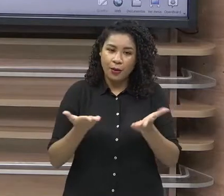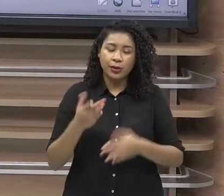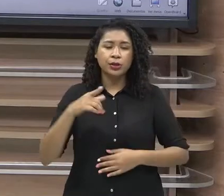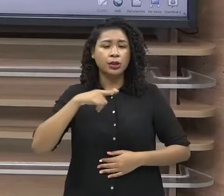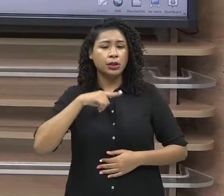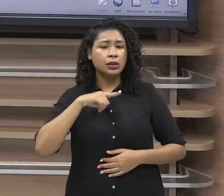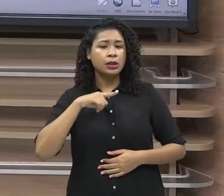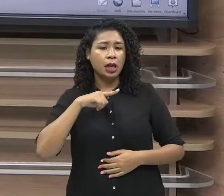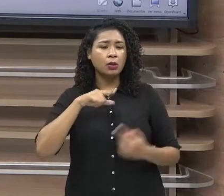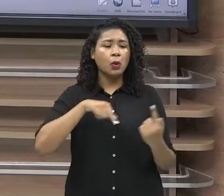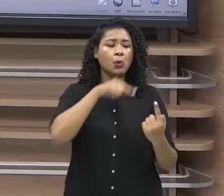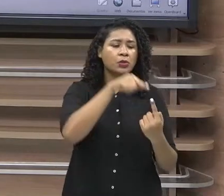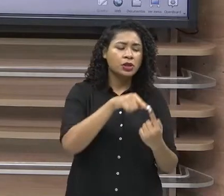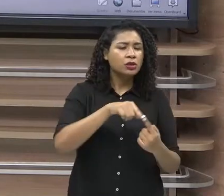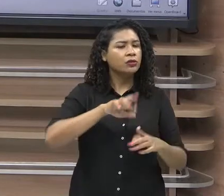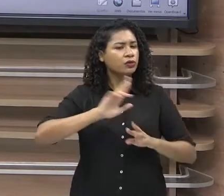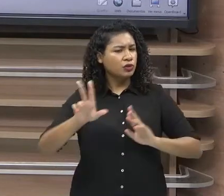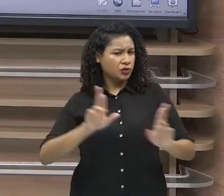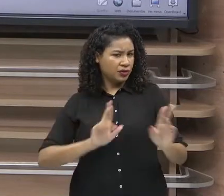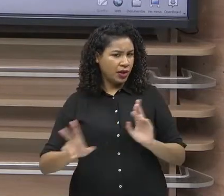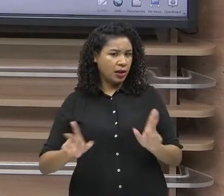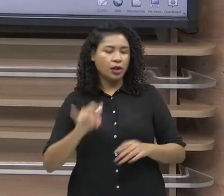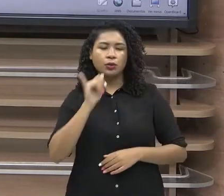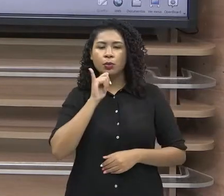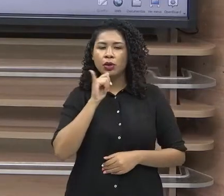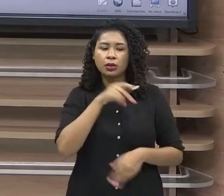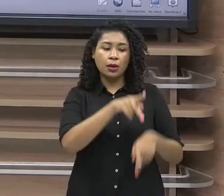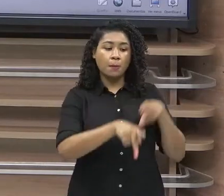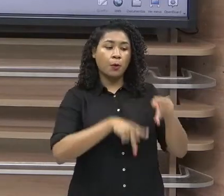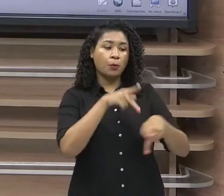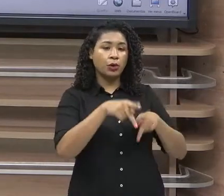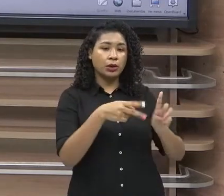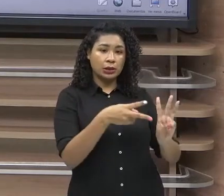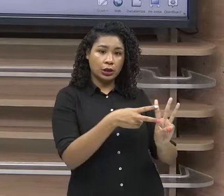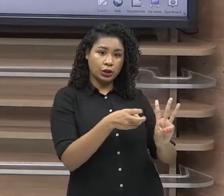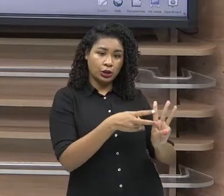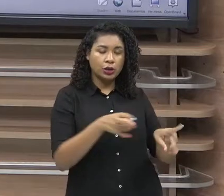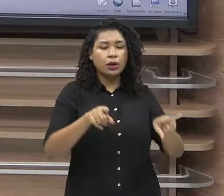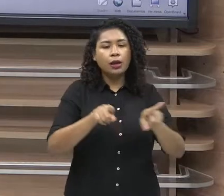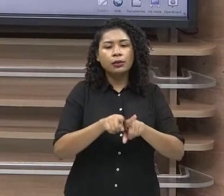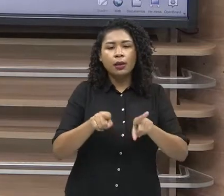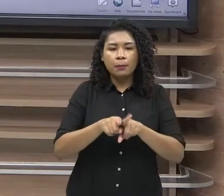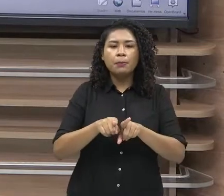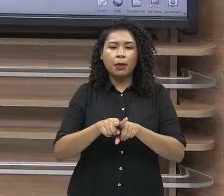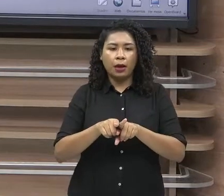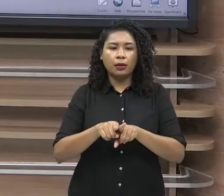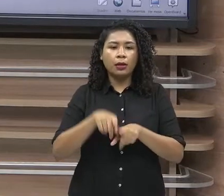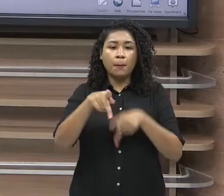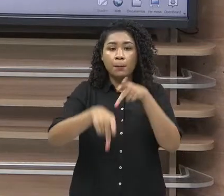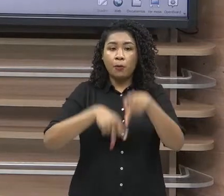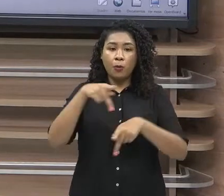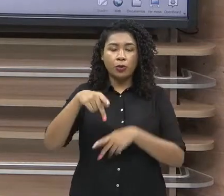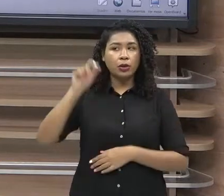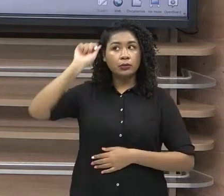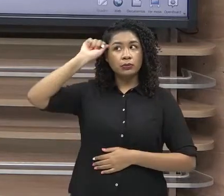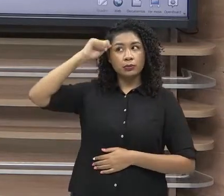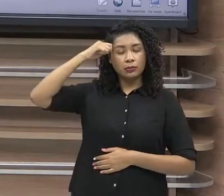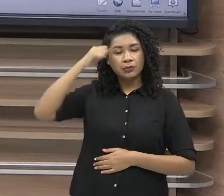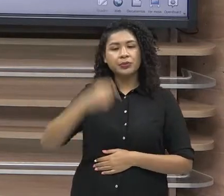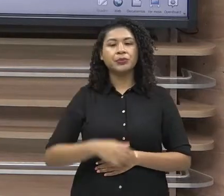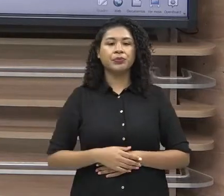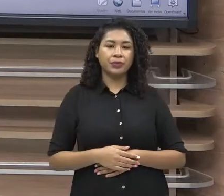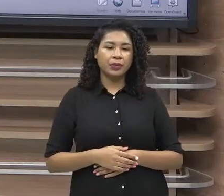exemplo, na civilização indígena e das civilizações afrodescendentes, a dança ela